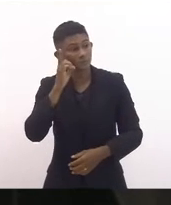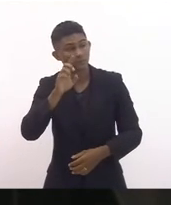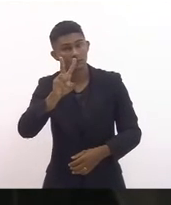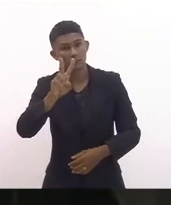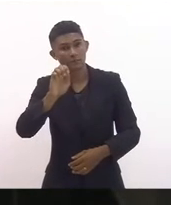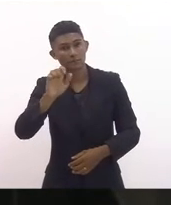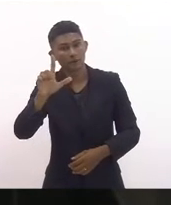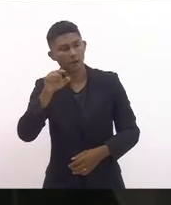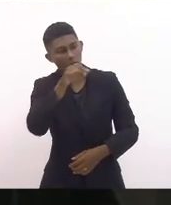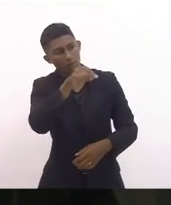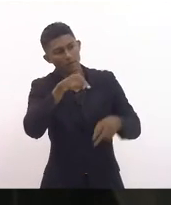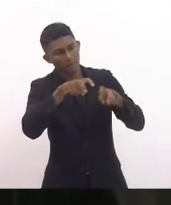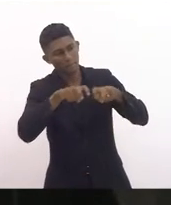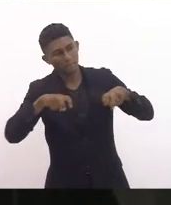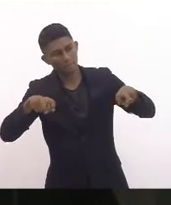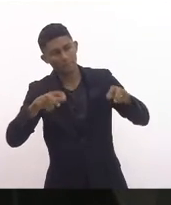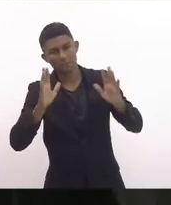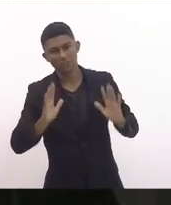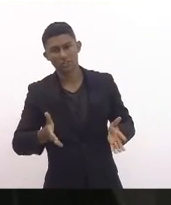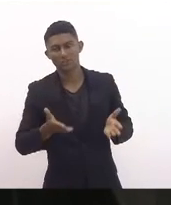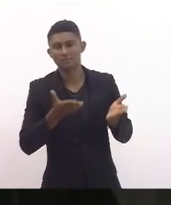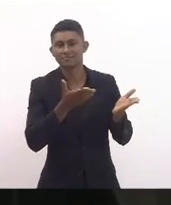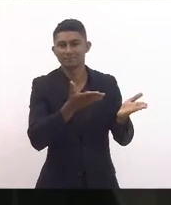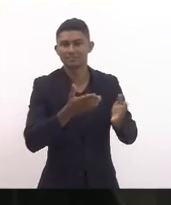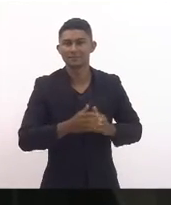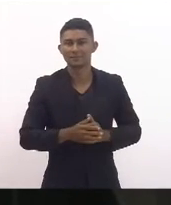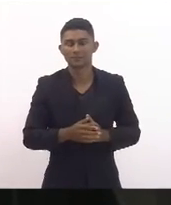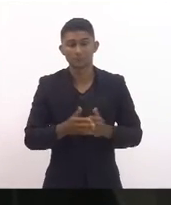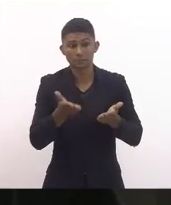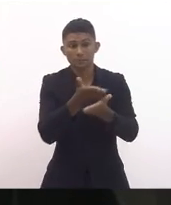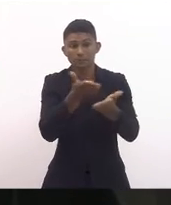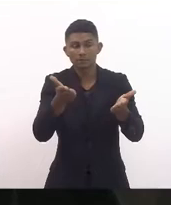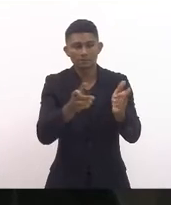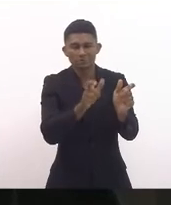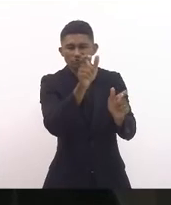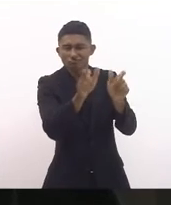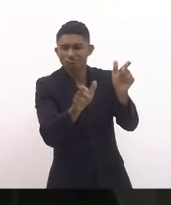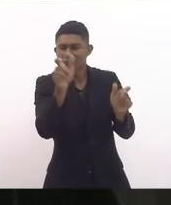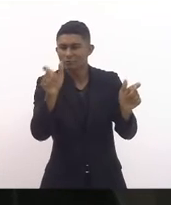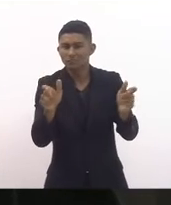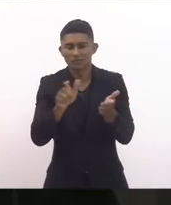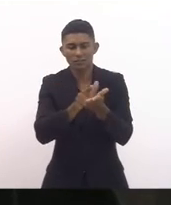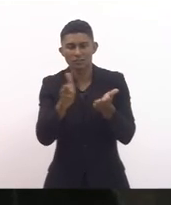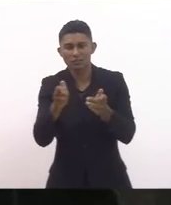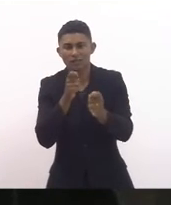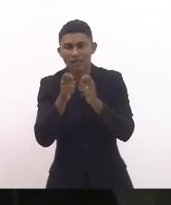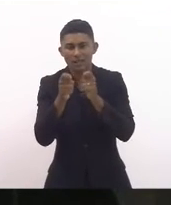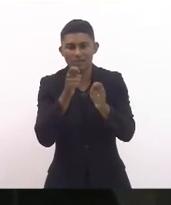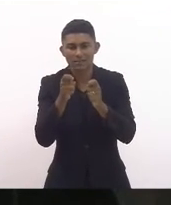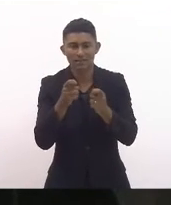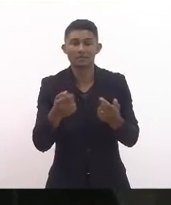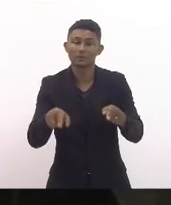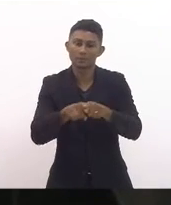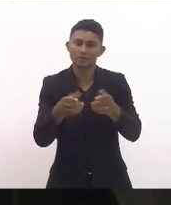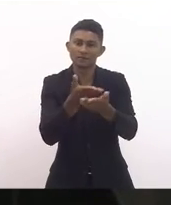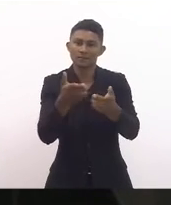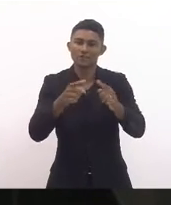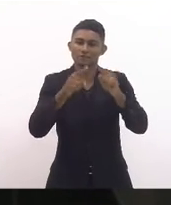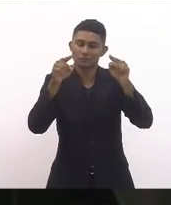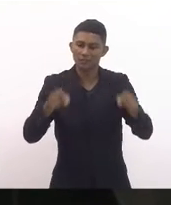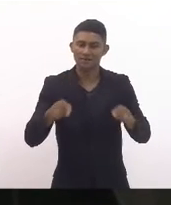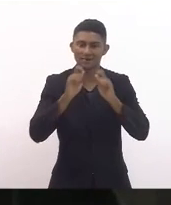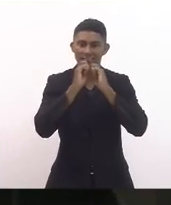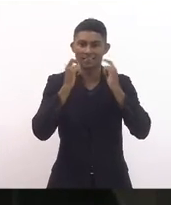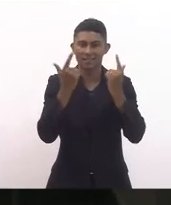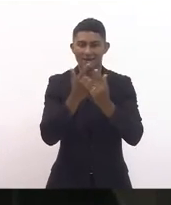já na mesa diretora dos trabalhos a imprensa servidores servidores daqui Daleste